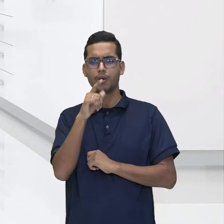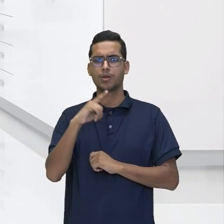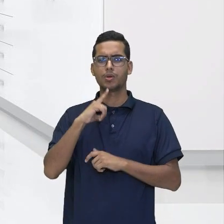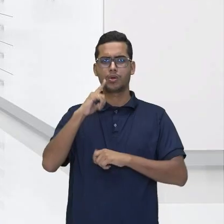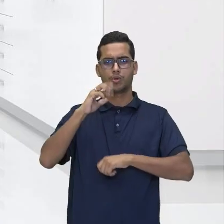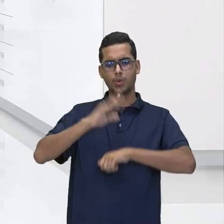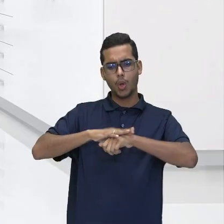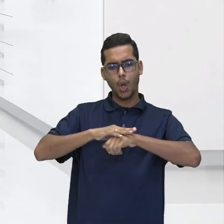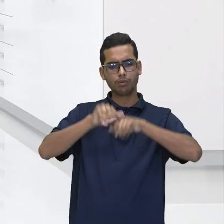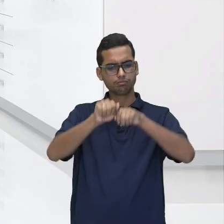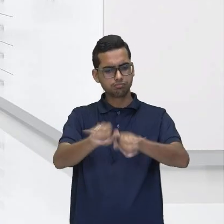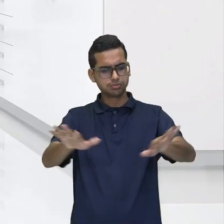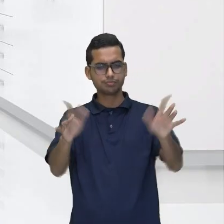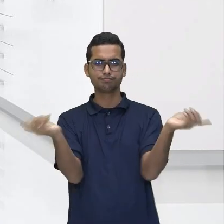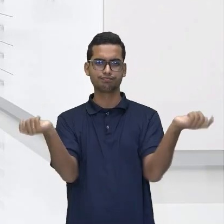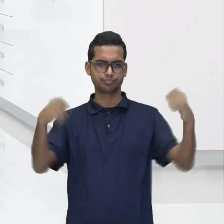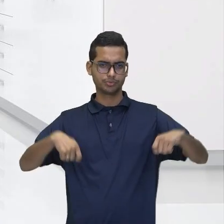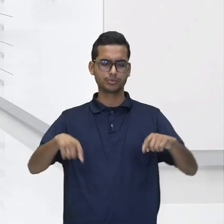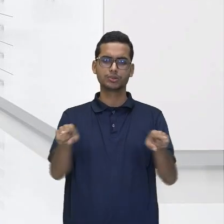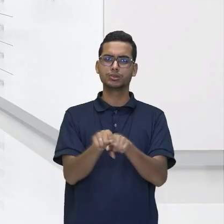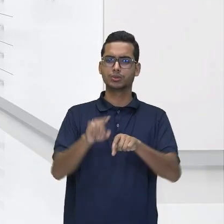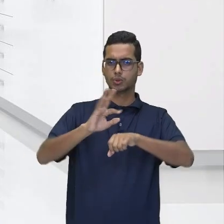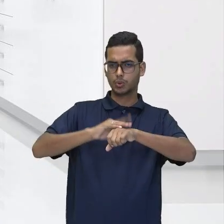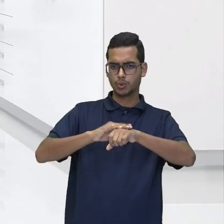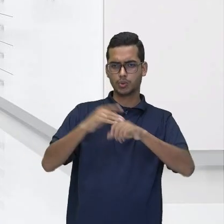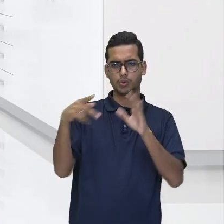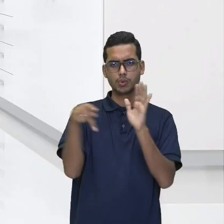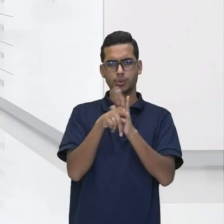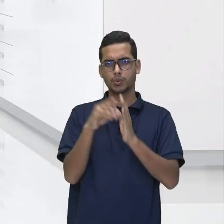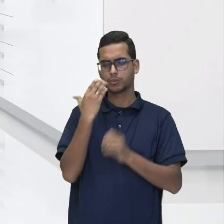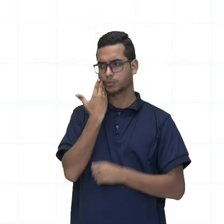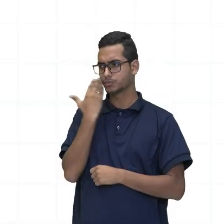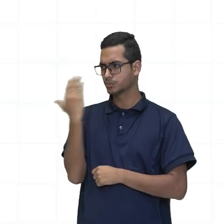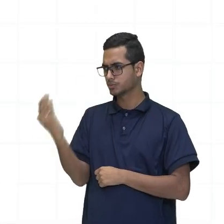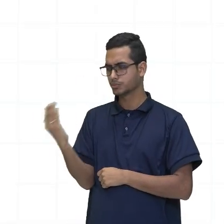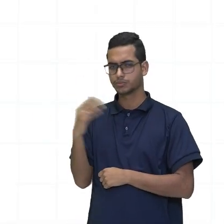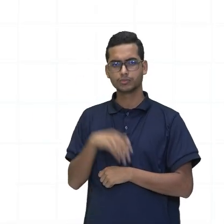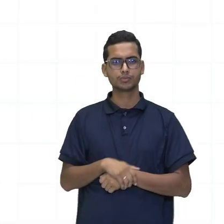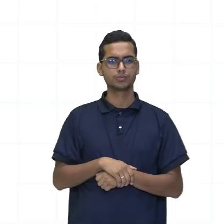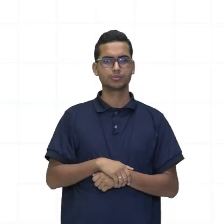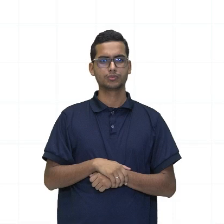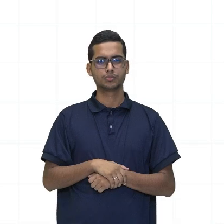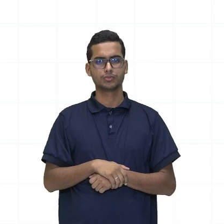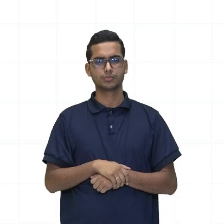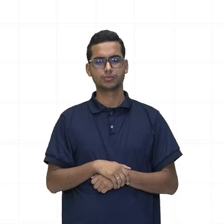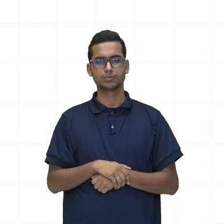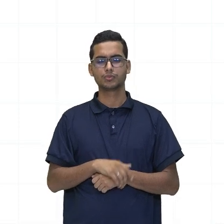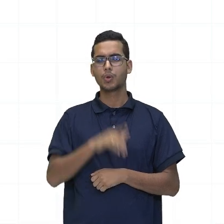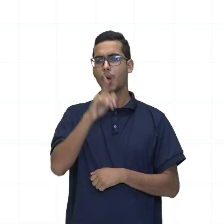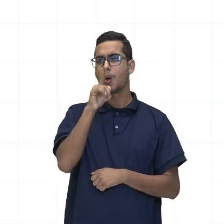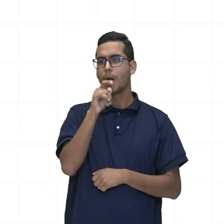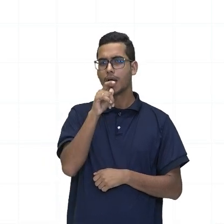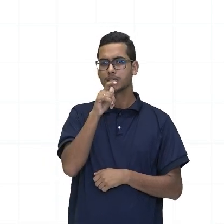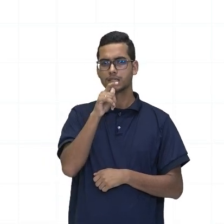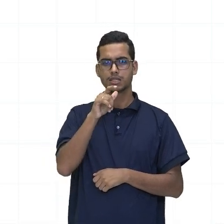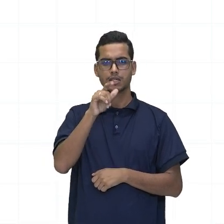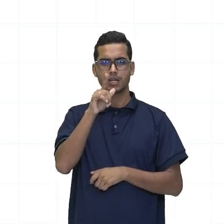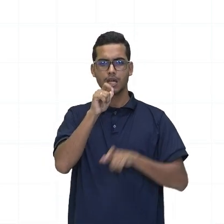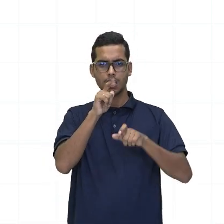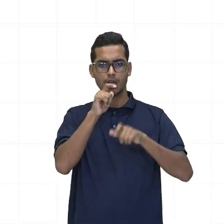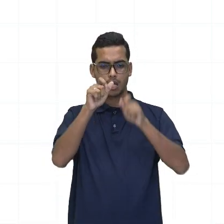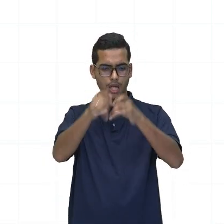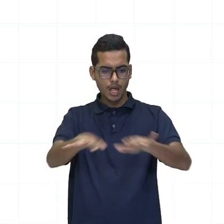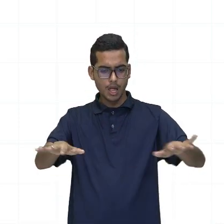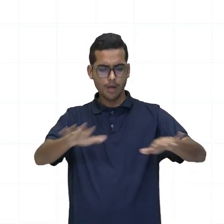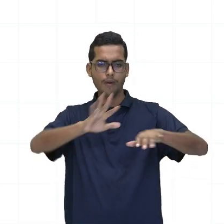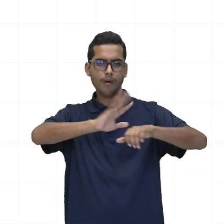doenças, e nós vamos ver aí sobre as doenças de veiculação hídrica. Veja aí que essas doenças, como o próprio